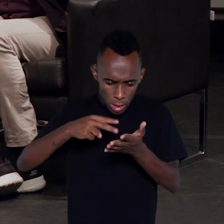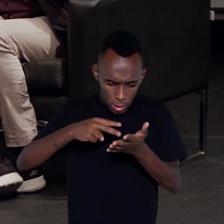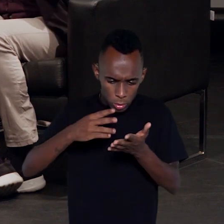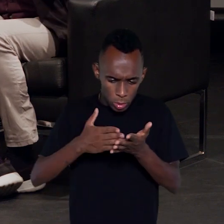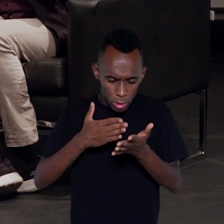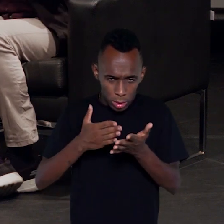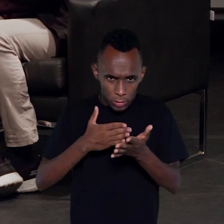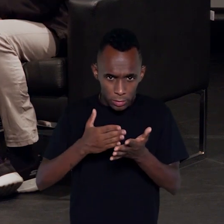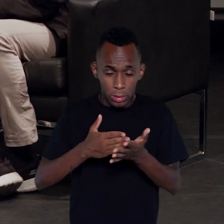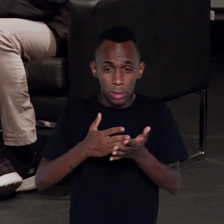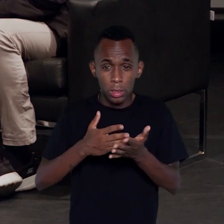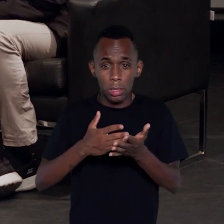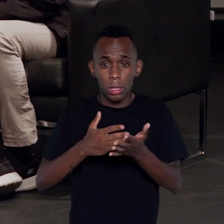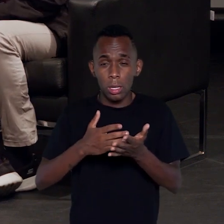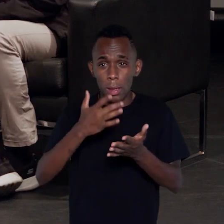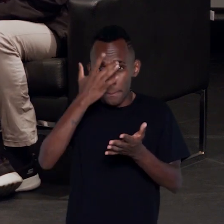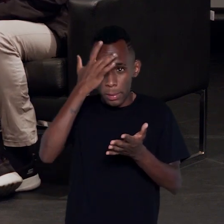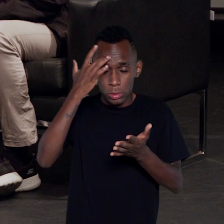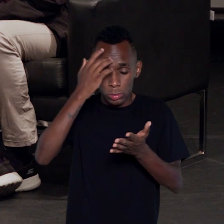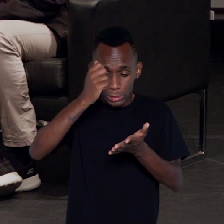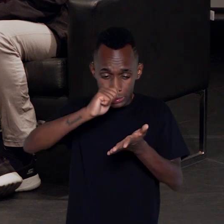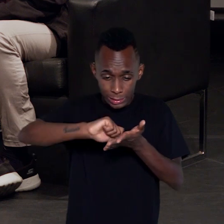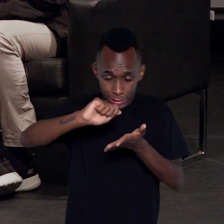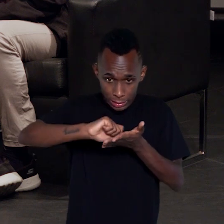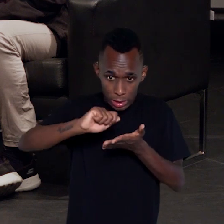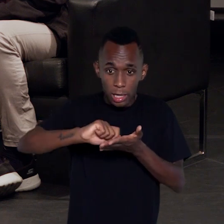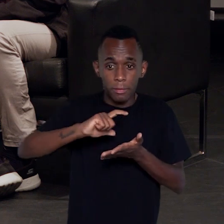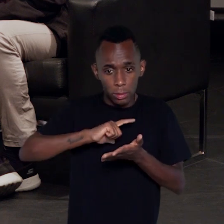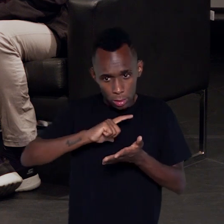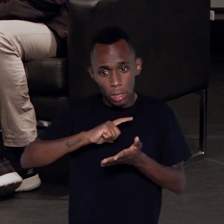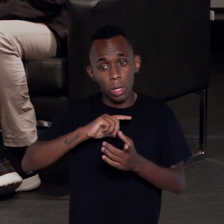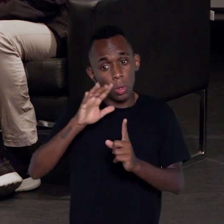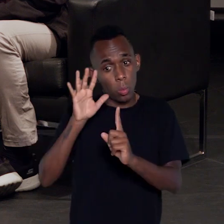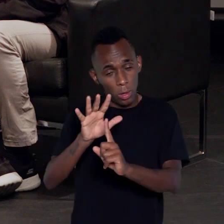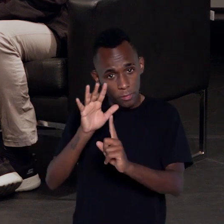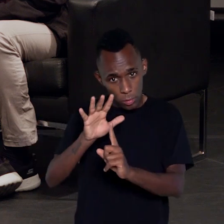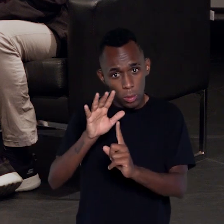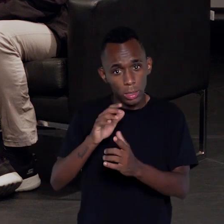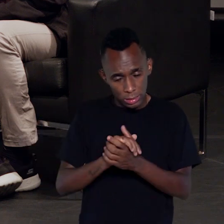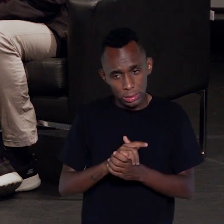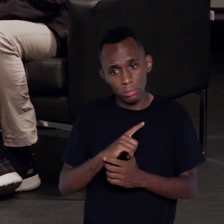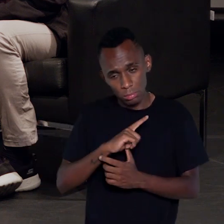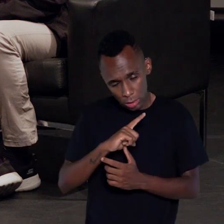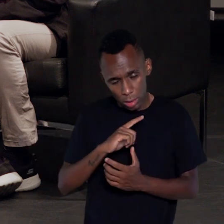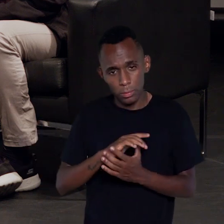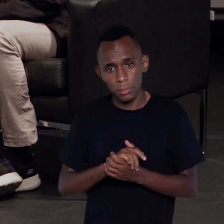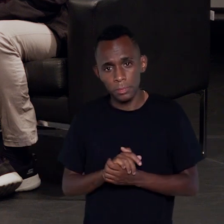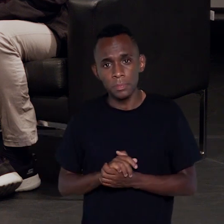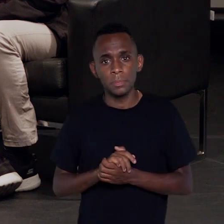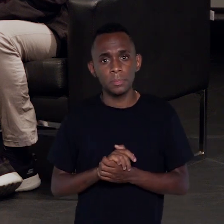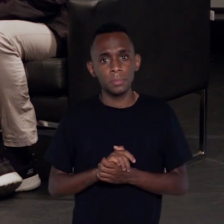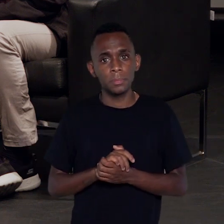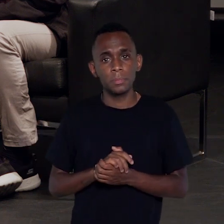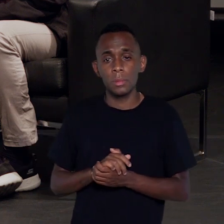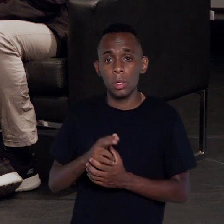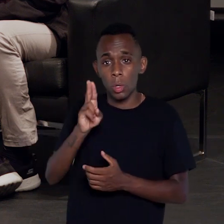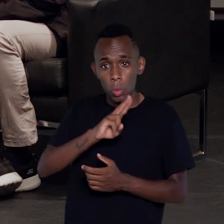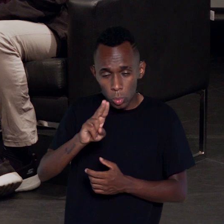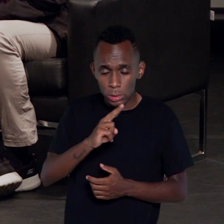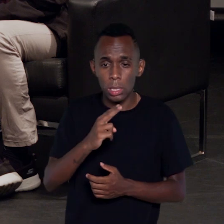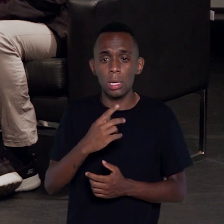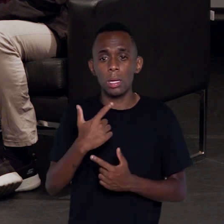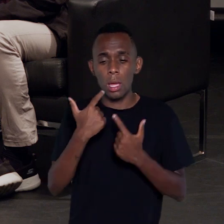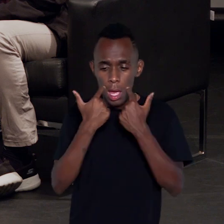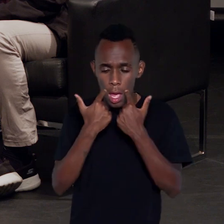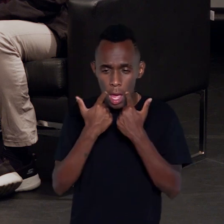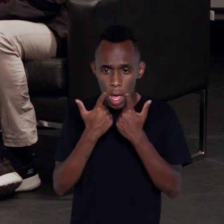o escritor tem um certo poder. Qual o poder que eu me refiro? O poder de uso adequado